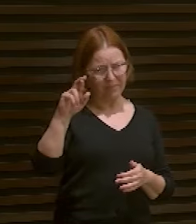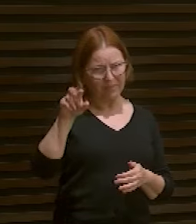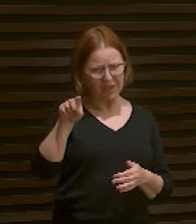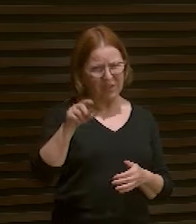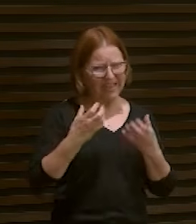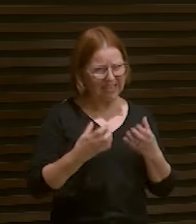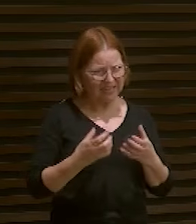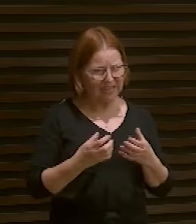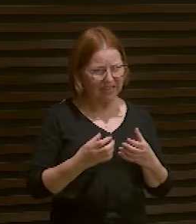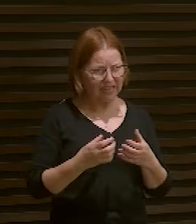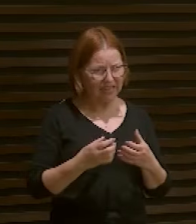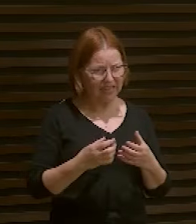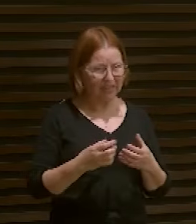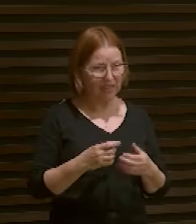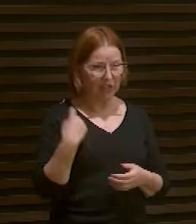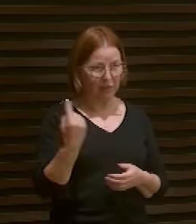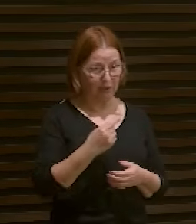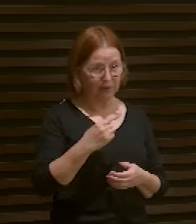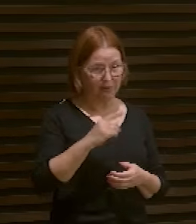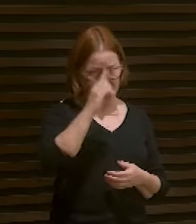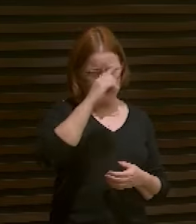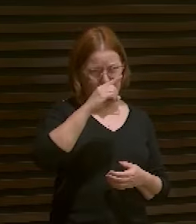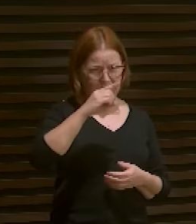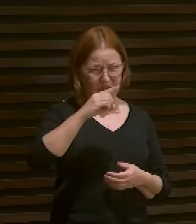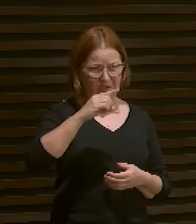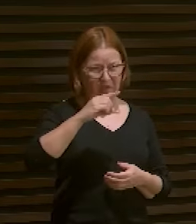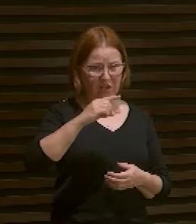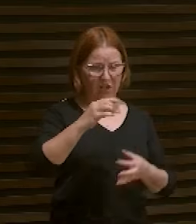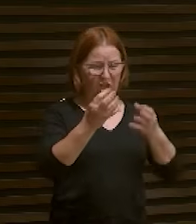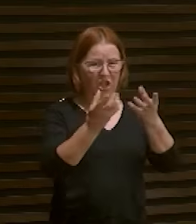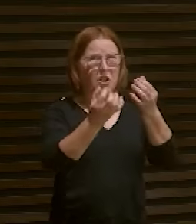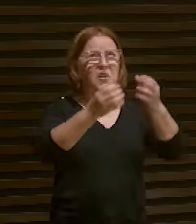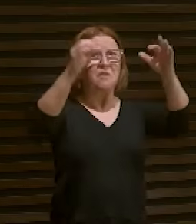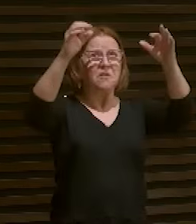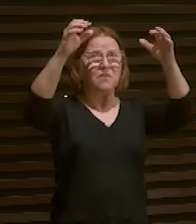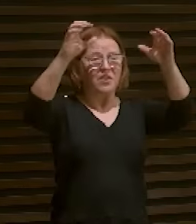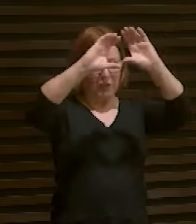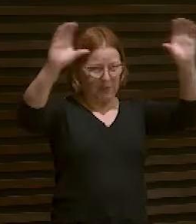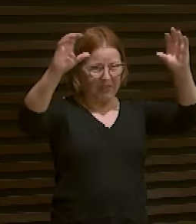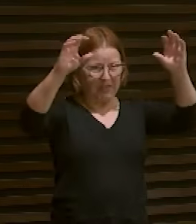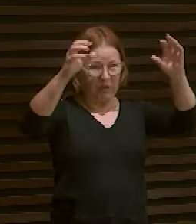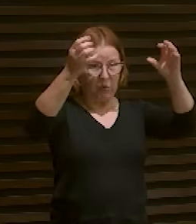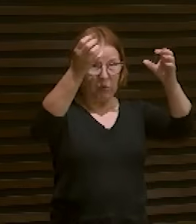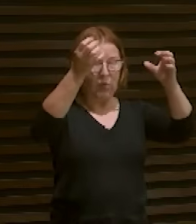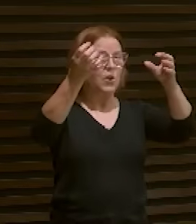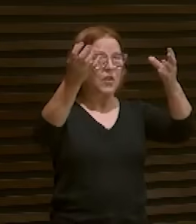queres que mandemos descer fogo do céu para os consumir?